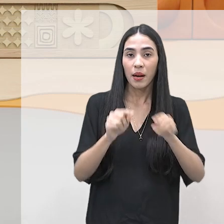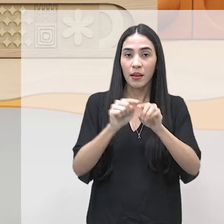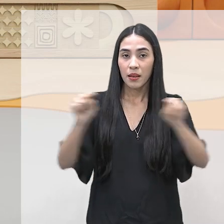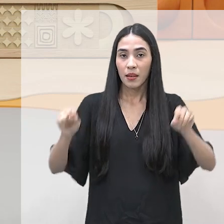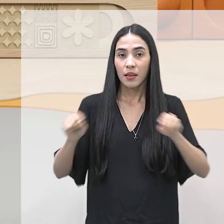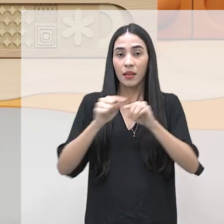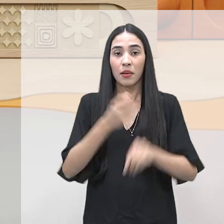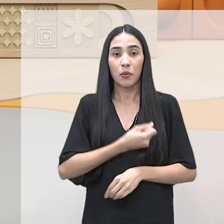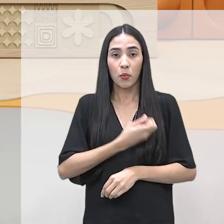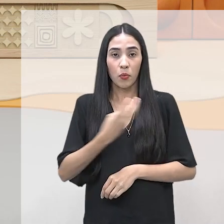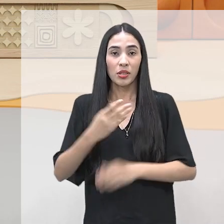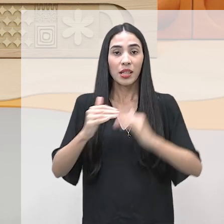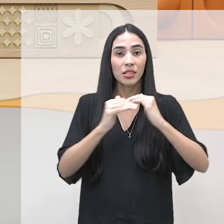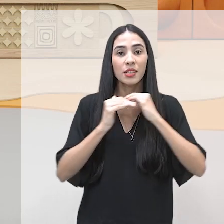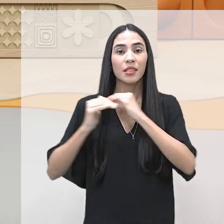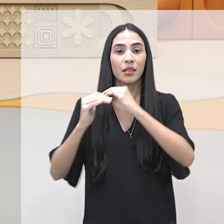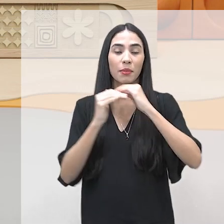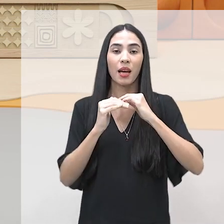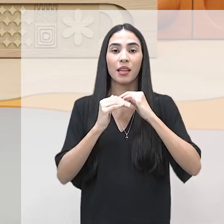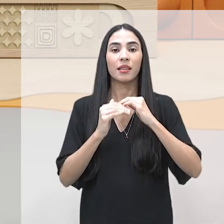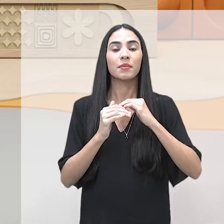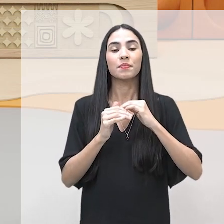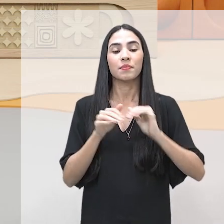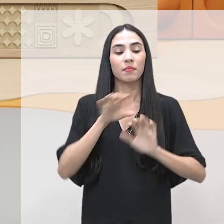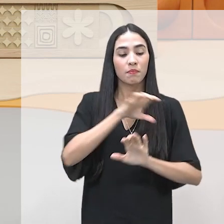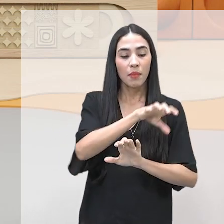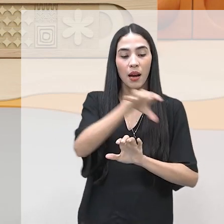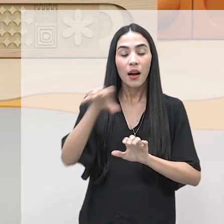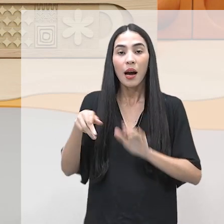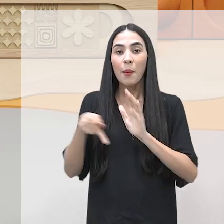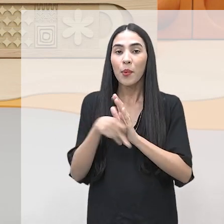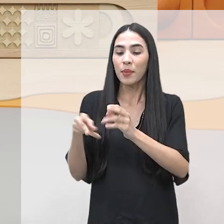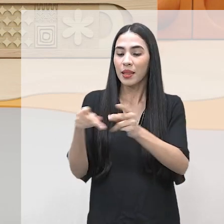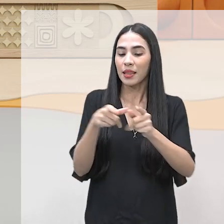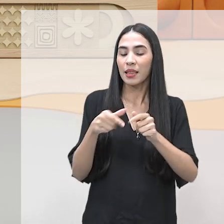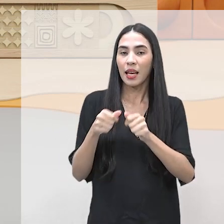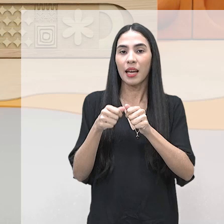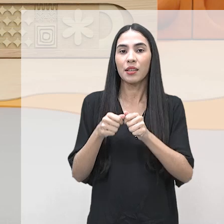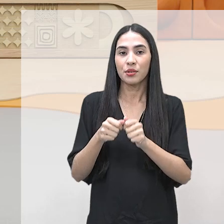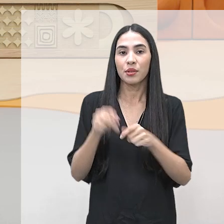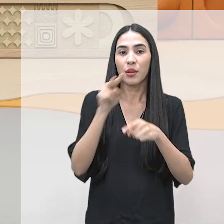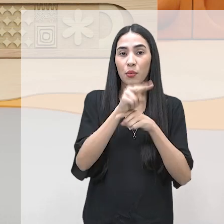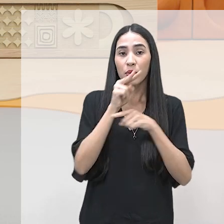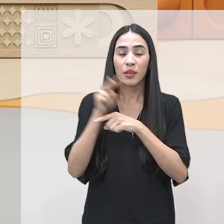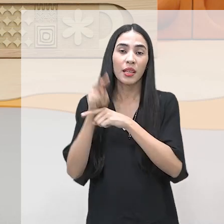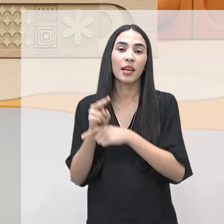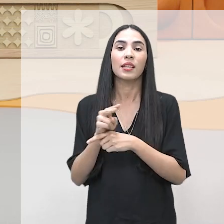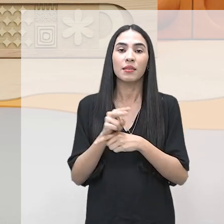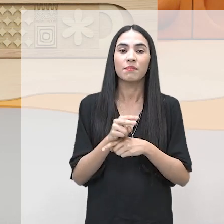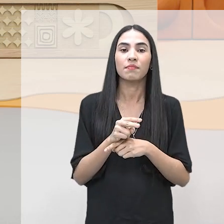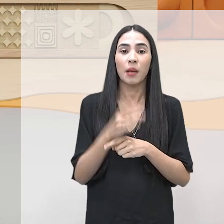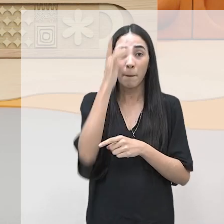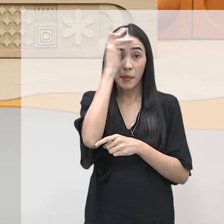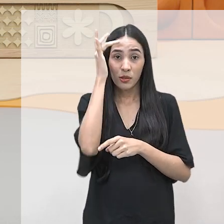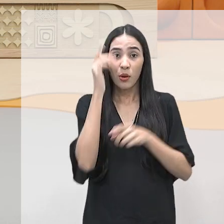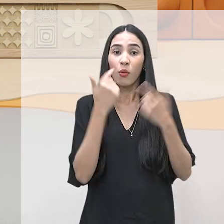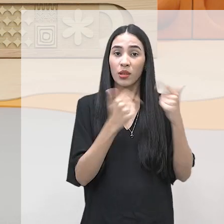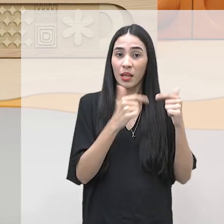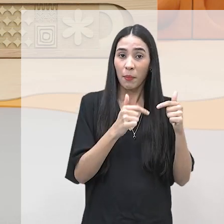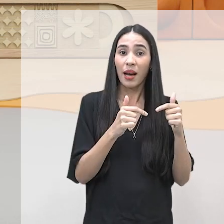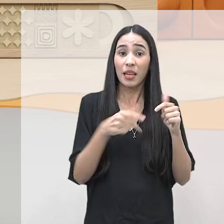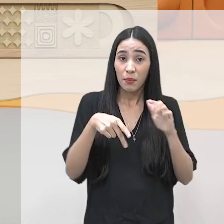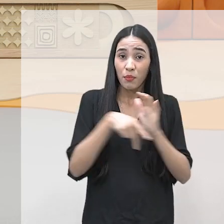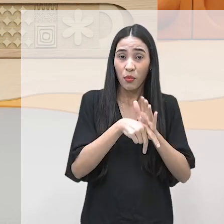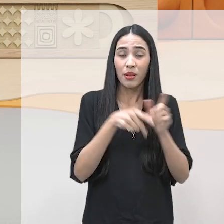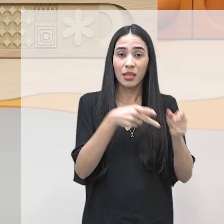equitativa, equilibrada de regiões de terras cultiváveis a trabalhadores rurais que de fato trabalham com a